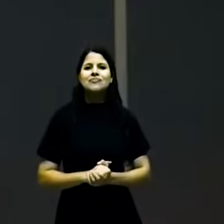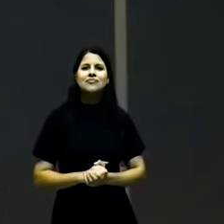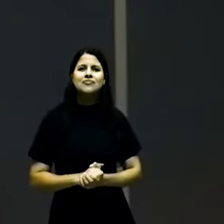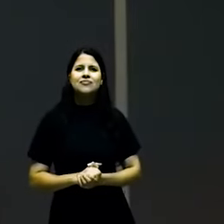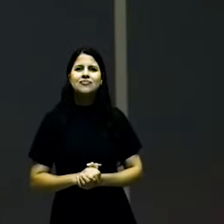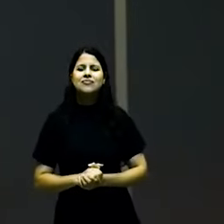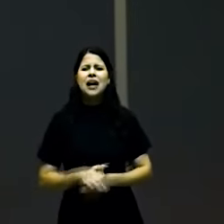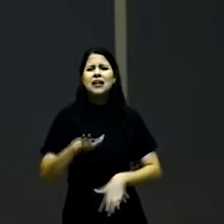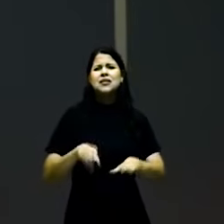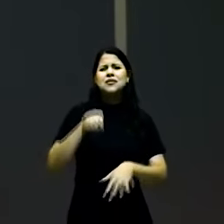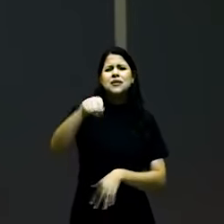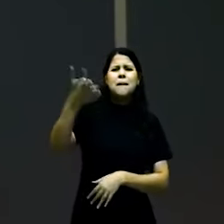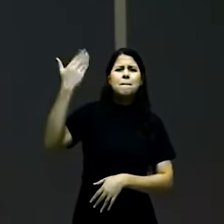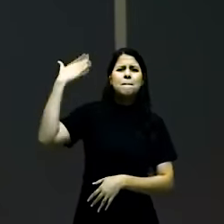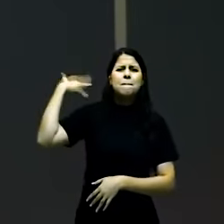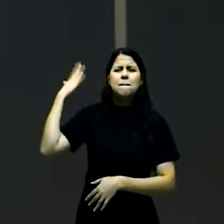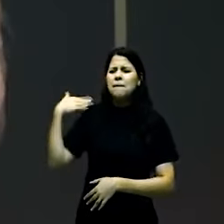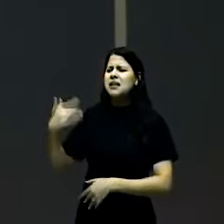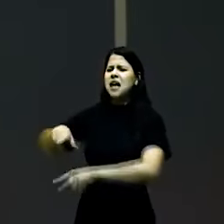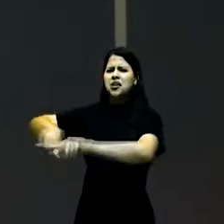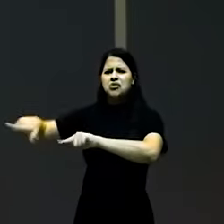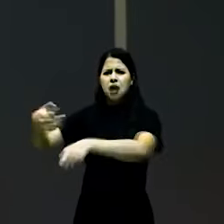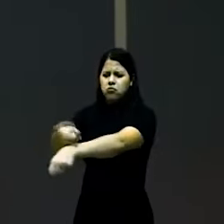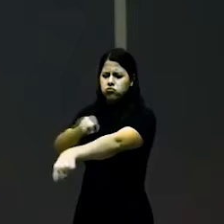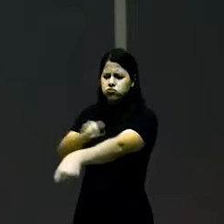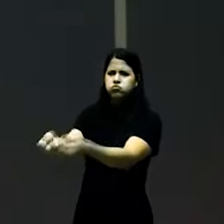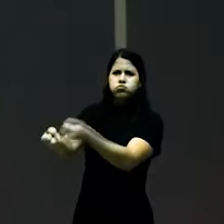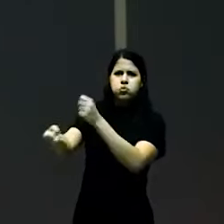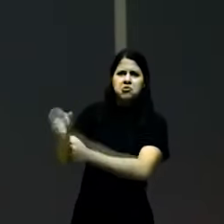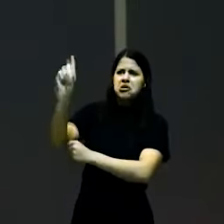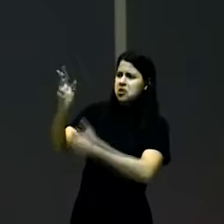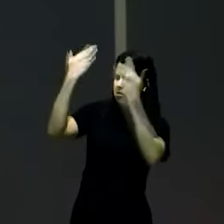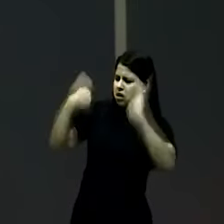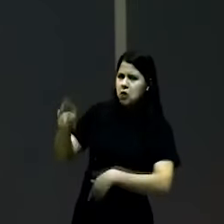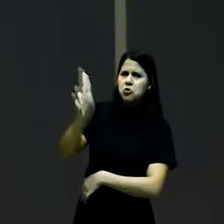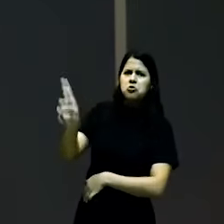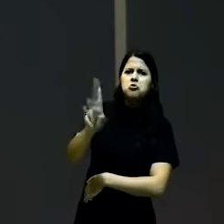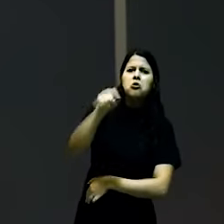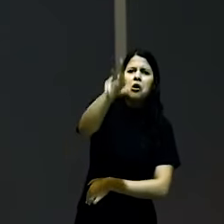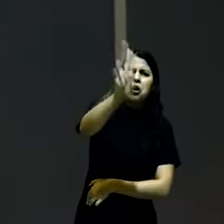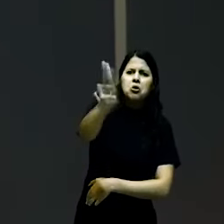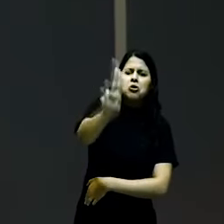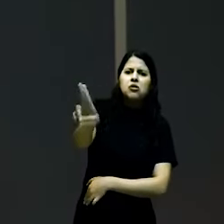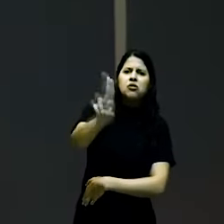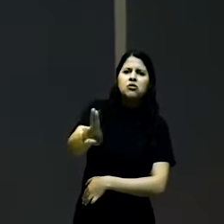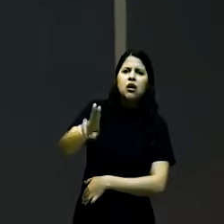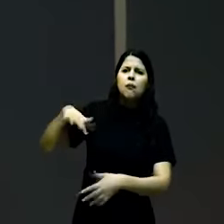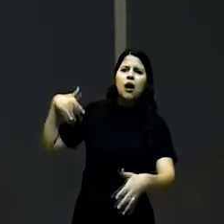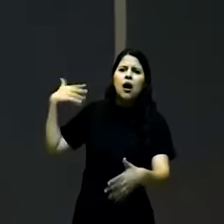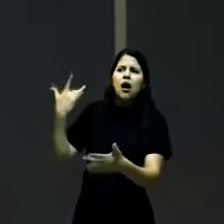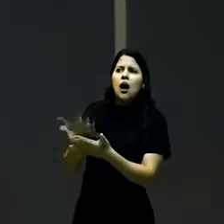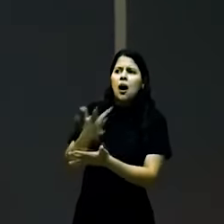Tanto que você já fez, tanto que você já produziu, tanta coisa que Deus já fez através de você. E por